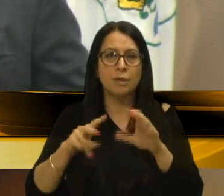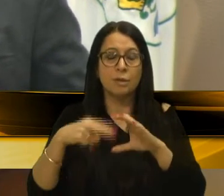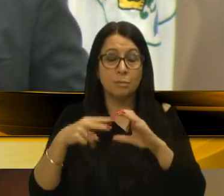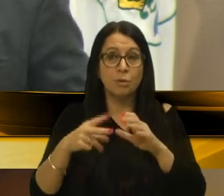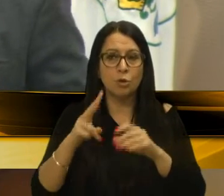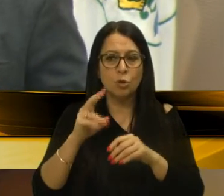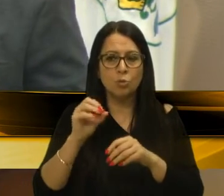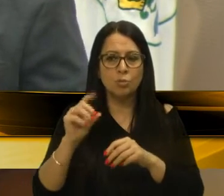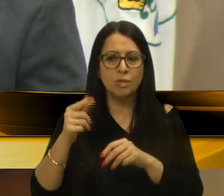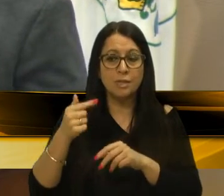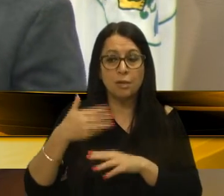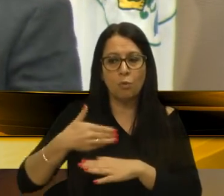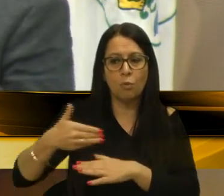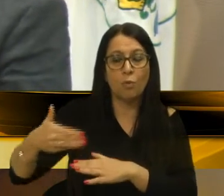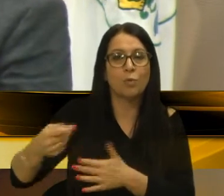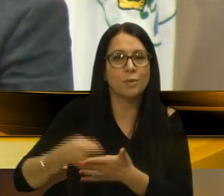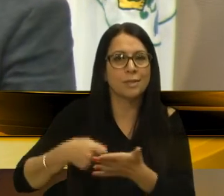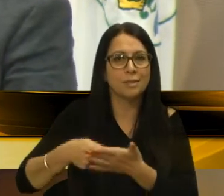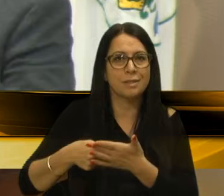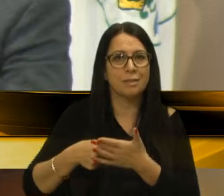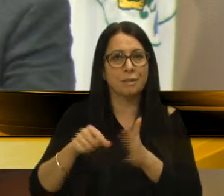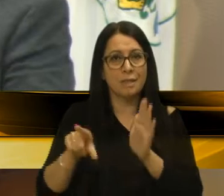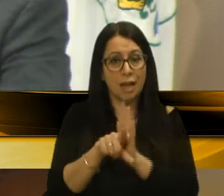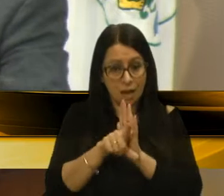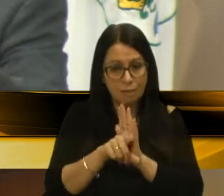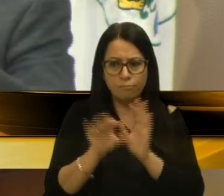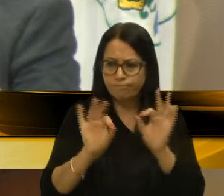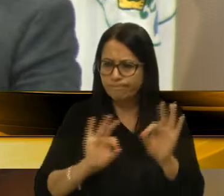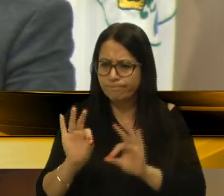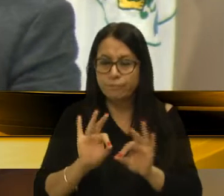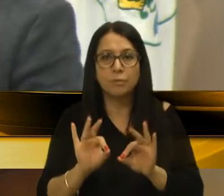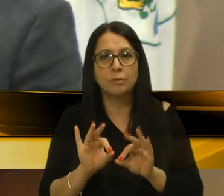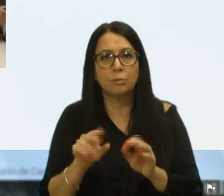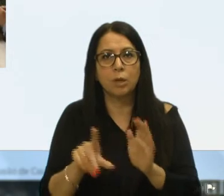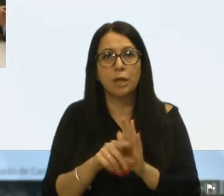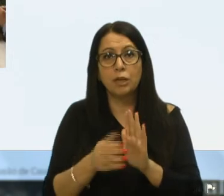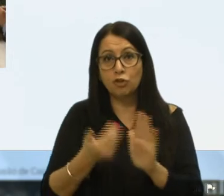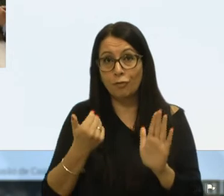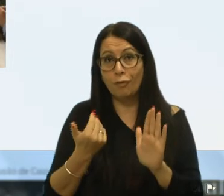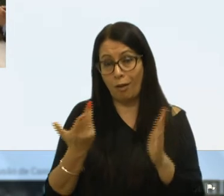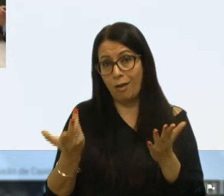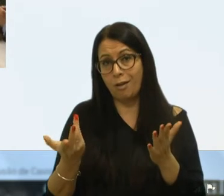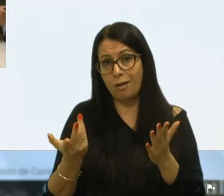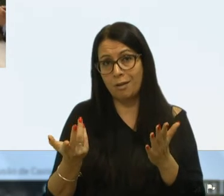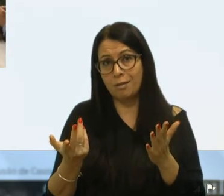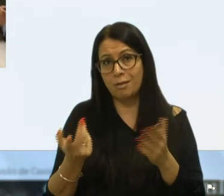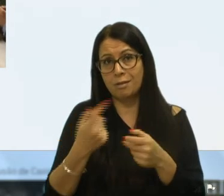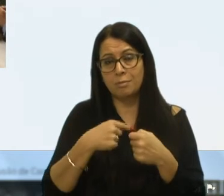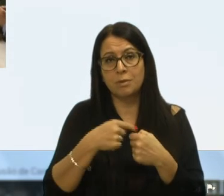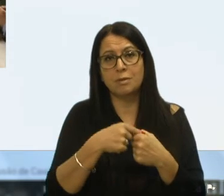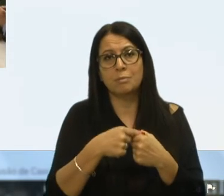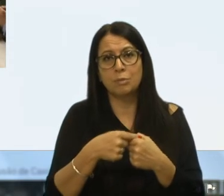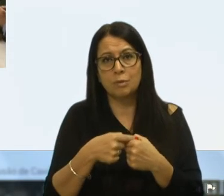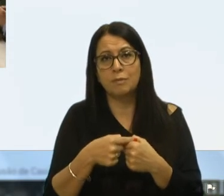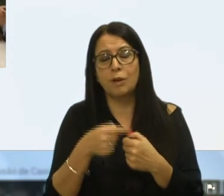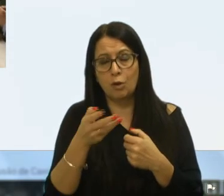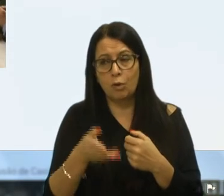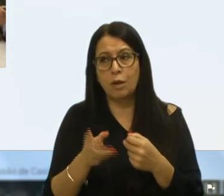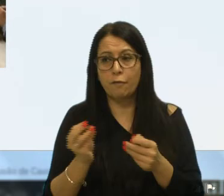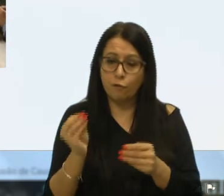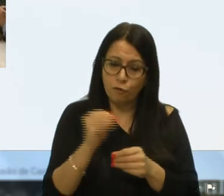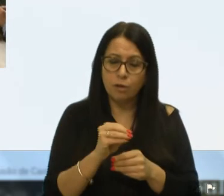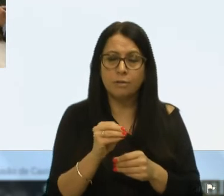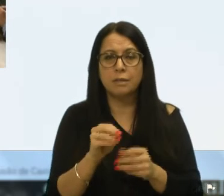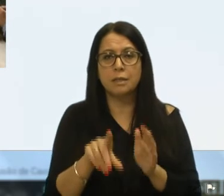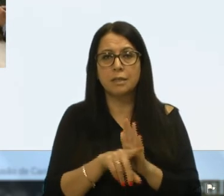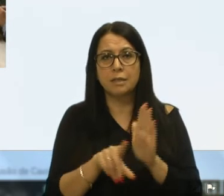2017 para que essa lei fosse corrigida porque a lei deixou de fora dois municípios e foi agora foi corrigida a lei